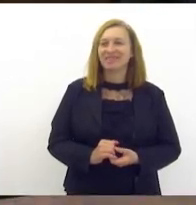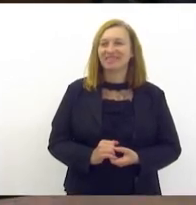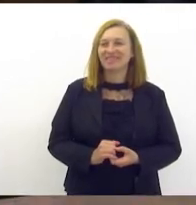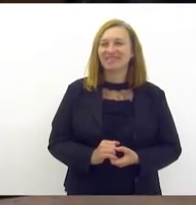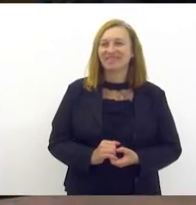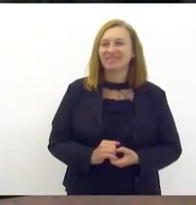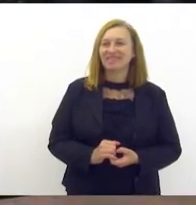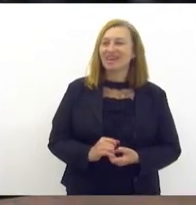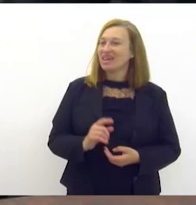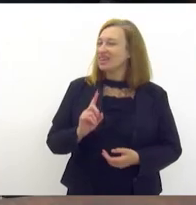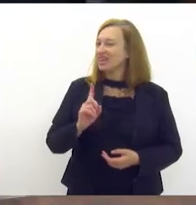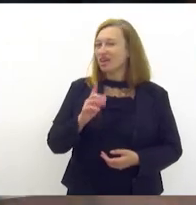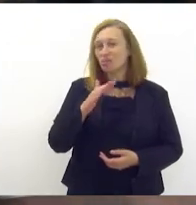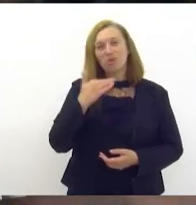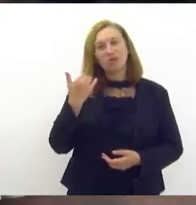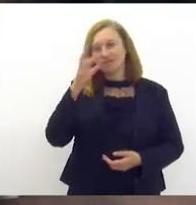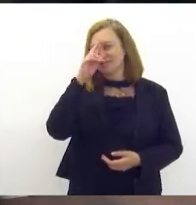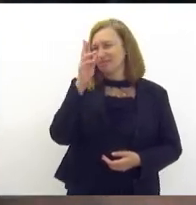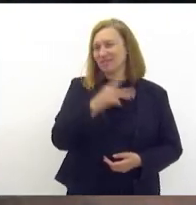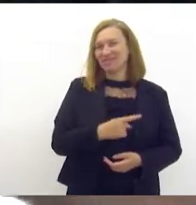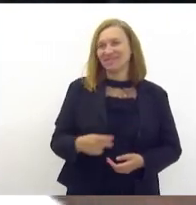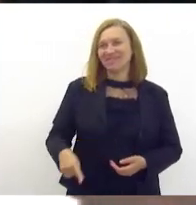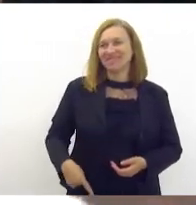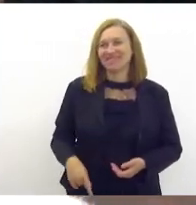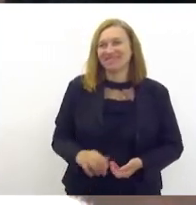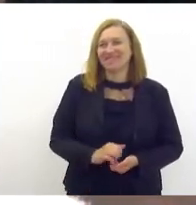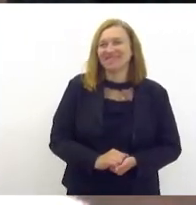Ainda não pereci, presidente.